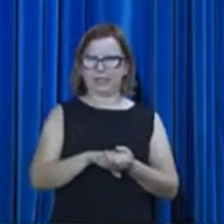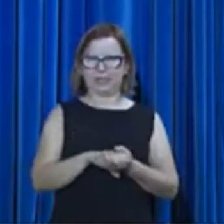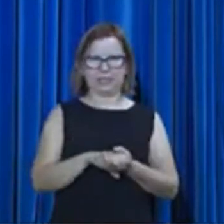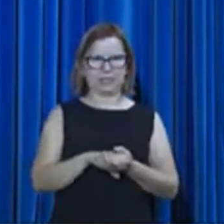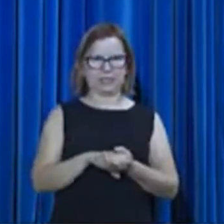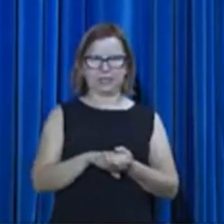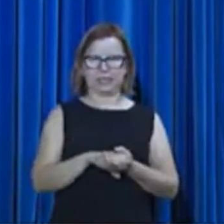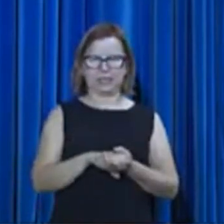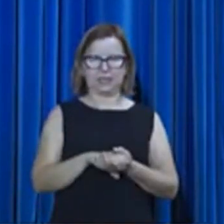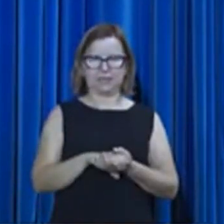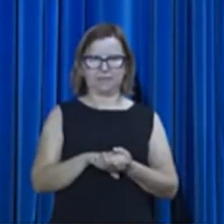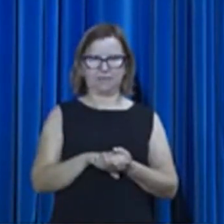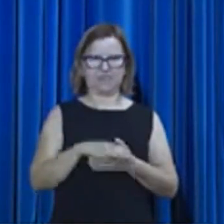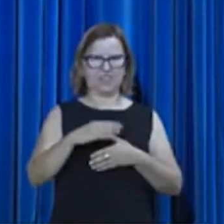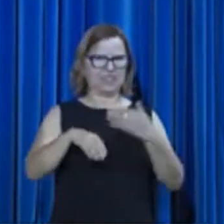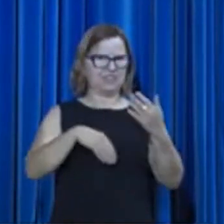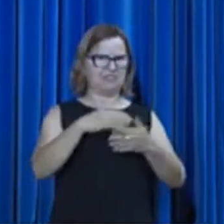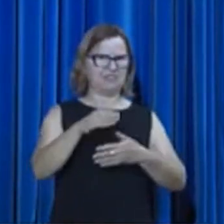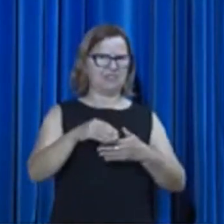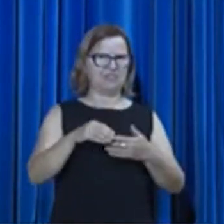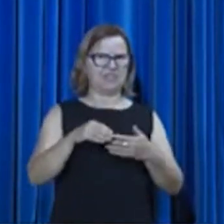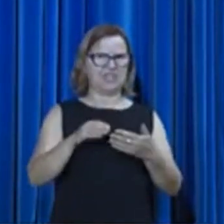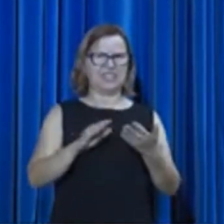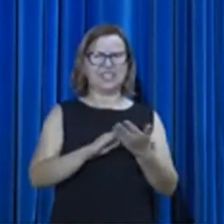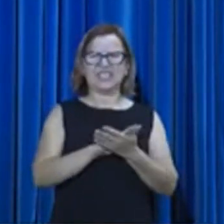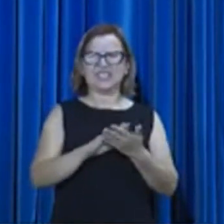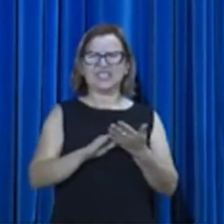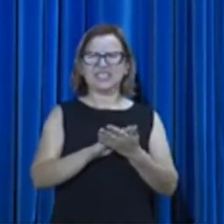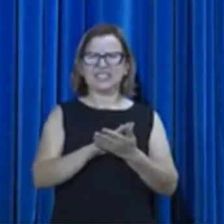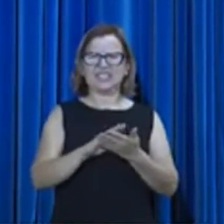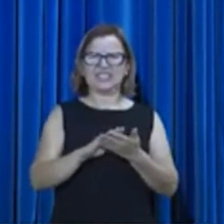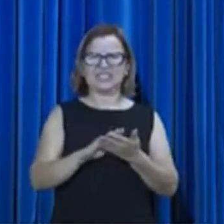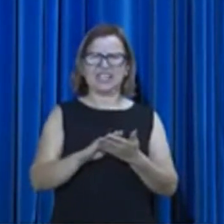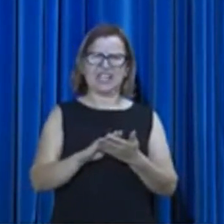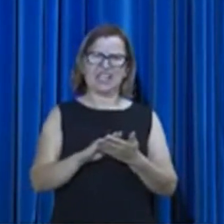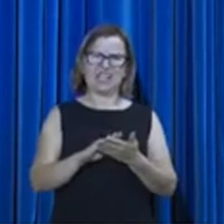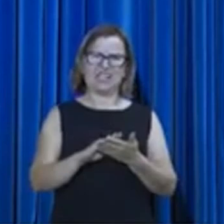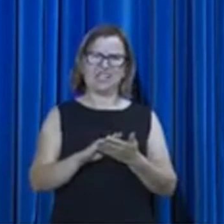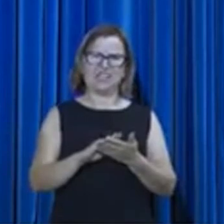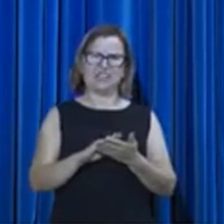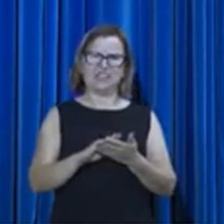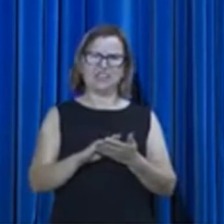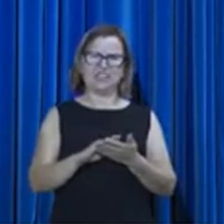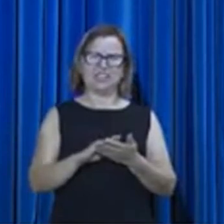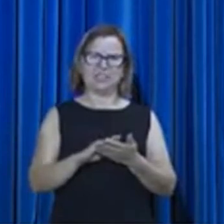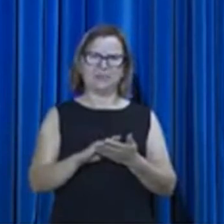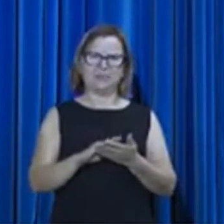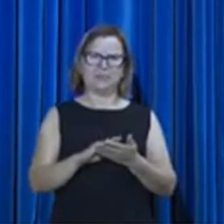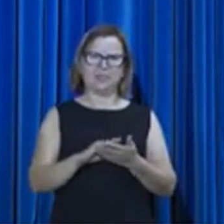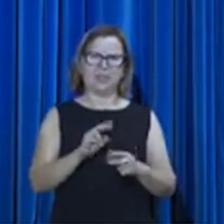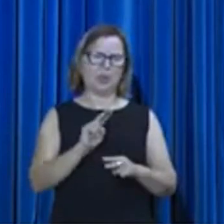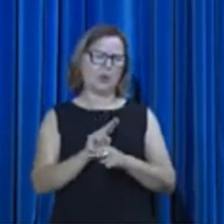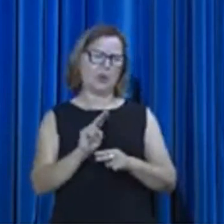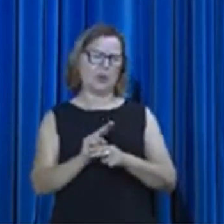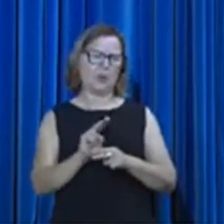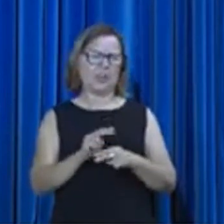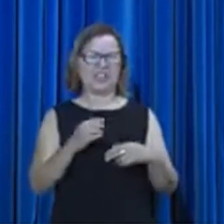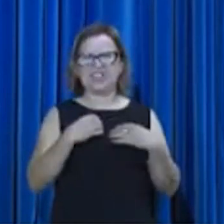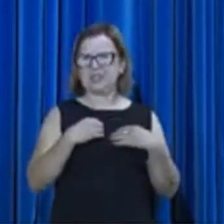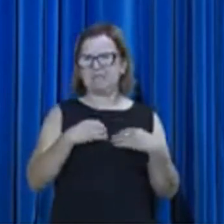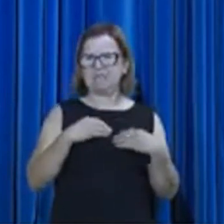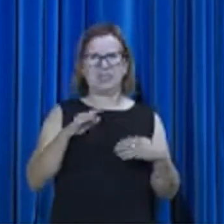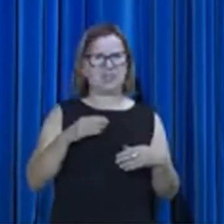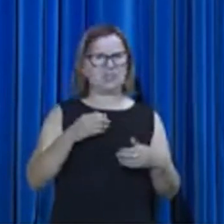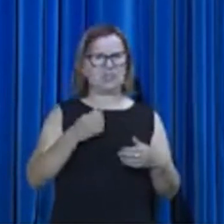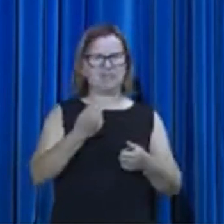se envolver em nenhum tipo de criação ou comércio. Foram proibidos de atuar em